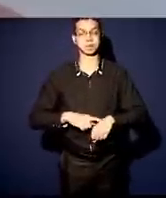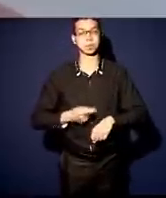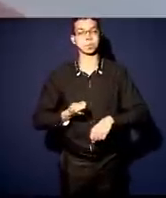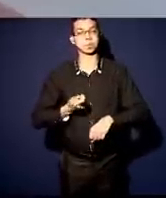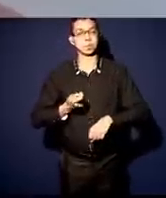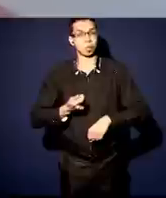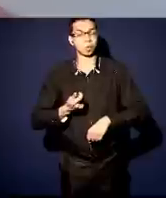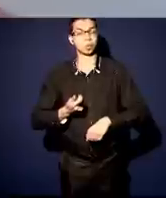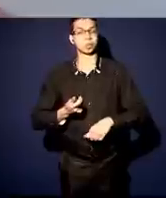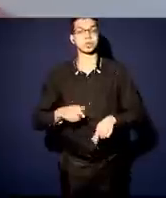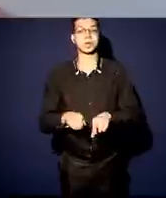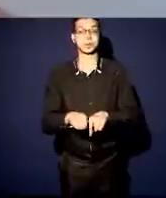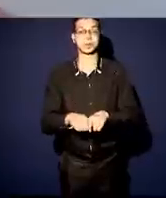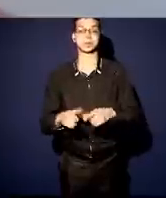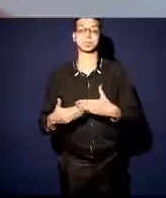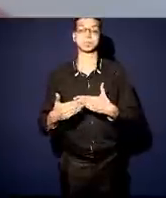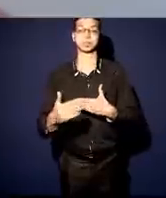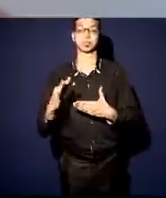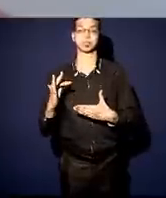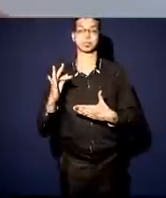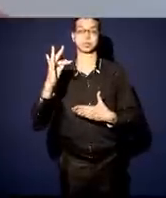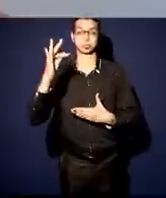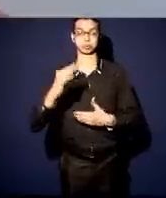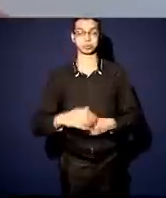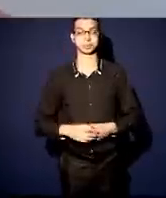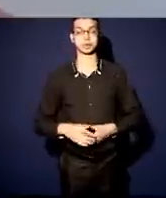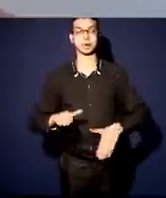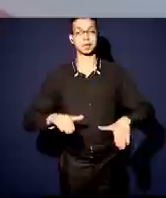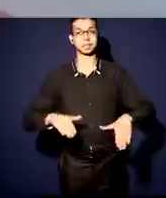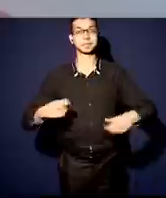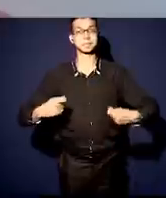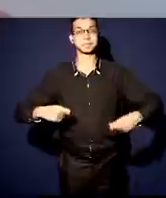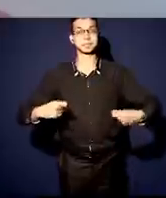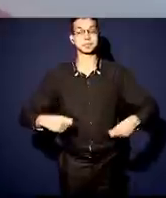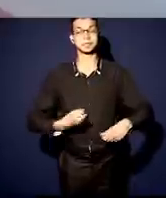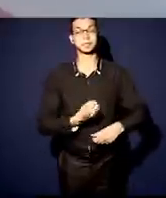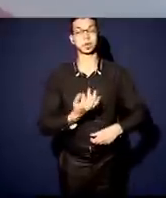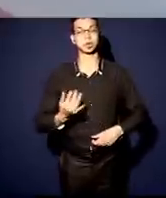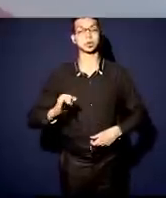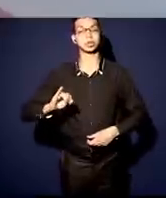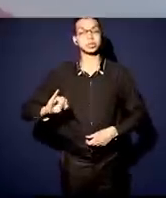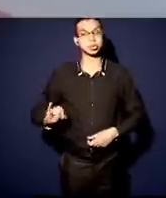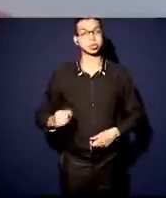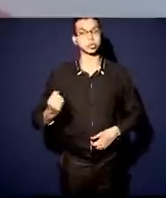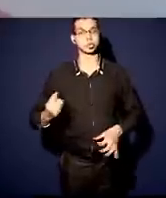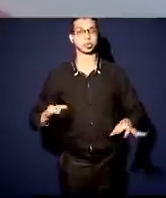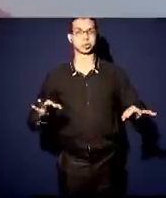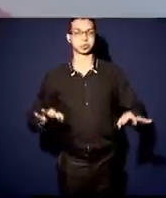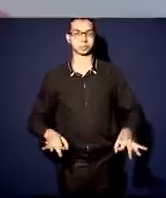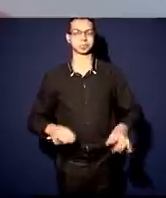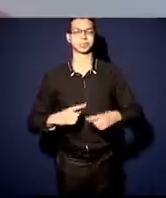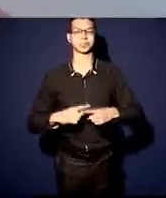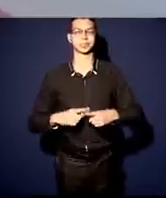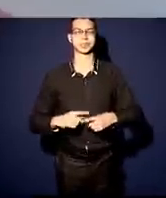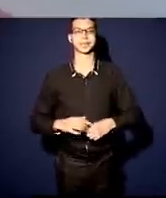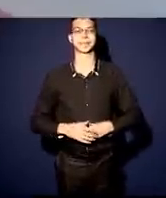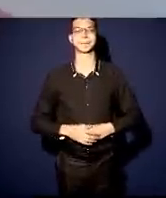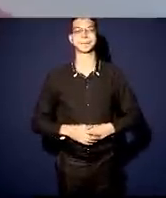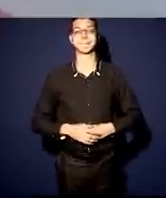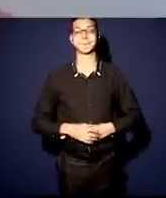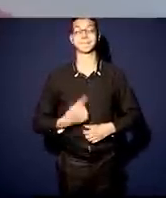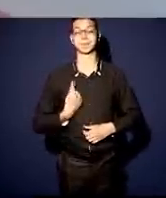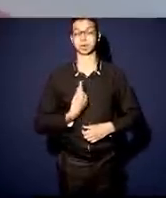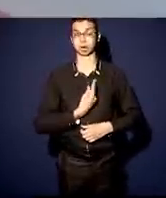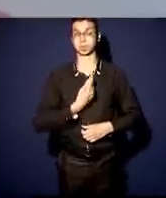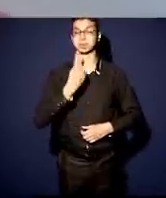e pode ser que o Fed tenha que trabalhar com o nível de juros reais que a minha geração e a de vocês que estão aqui vimos e